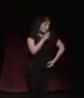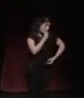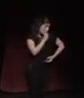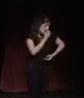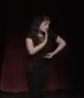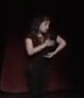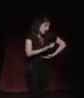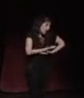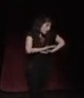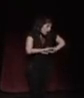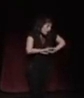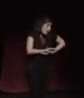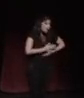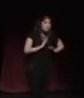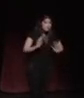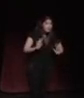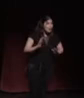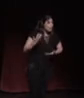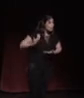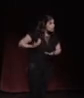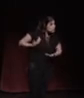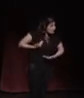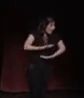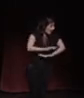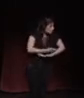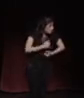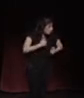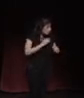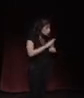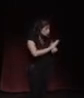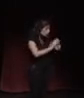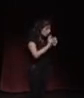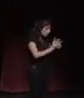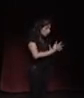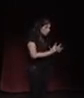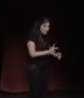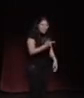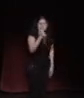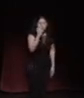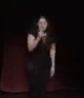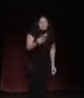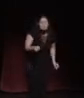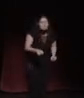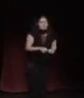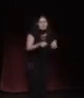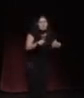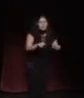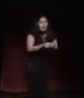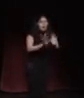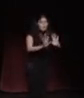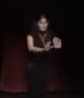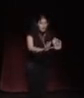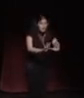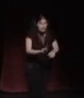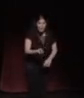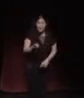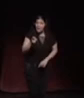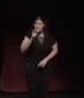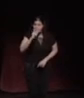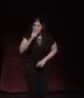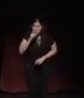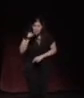agora ele está cansado, mas como coisa muito da vida cotidiana. Isso que pode parecer uma besteira, para o pai é um recurso